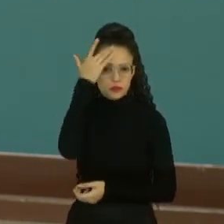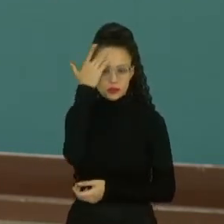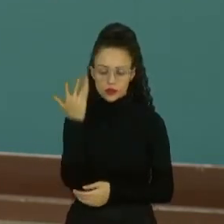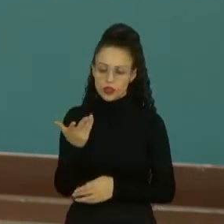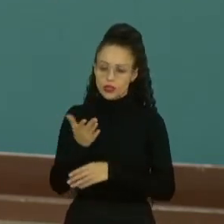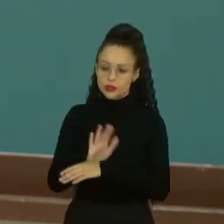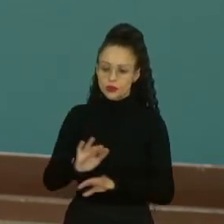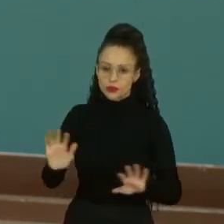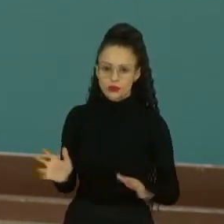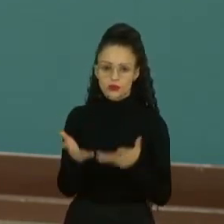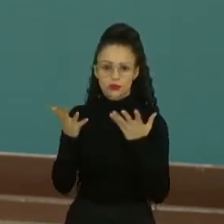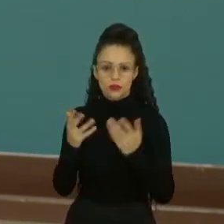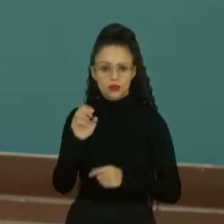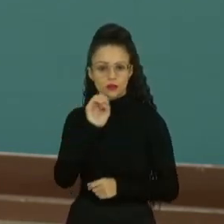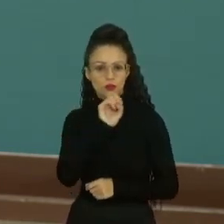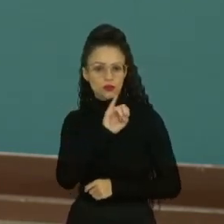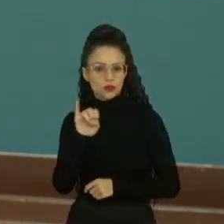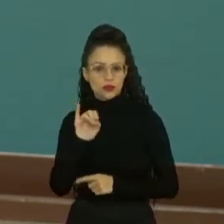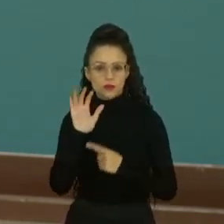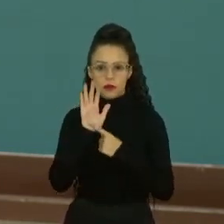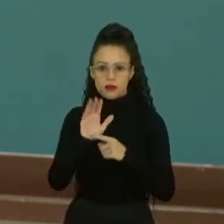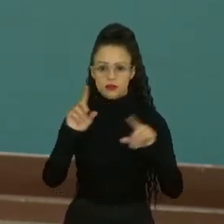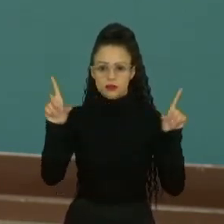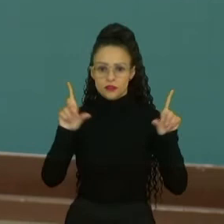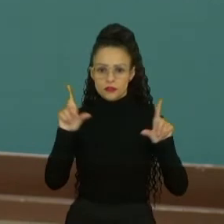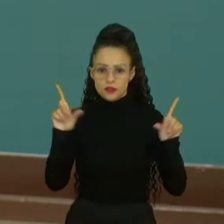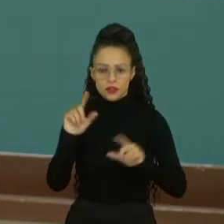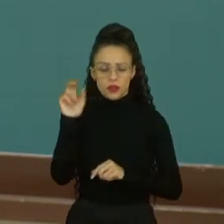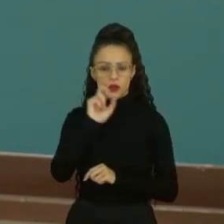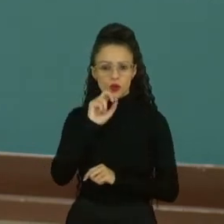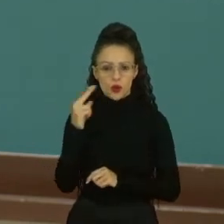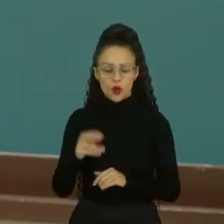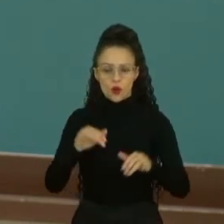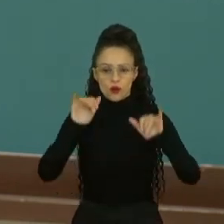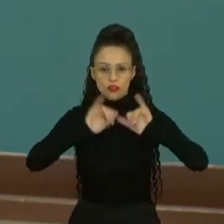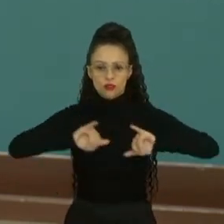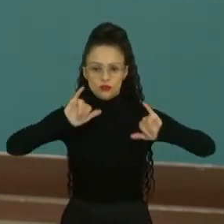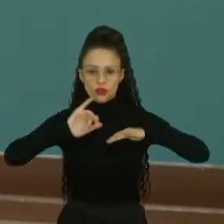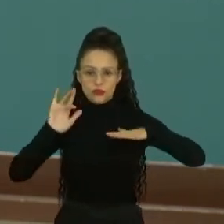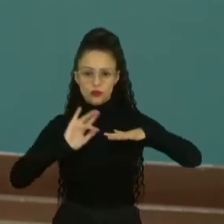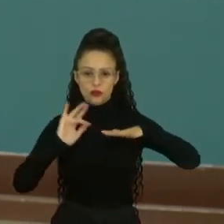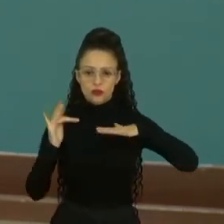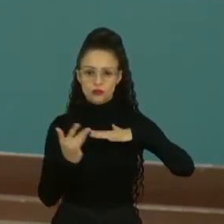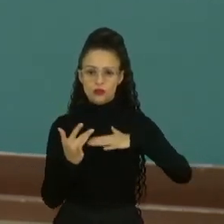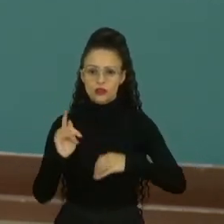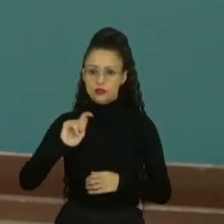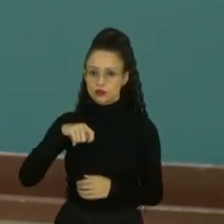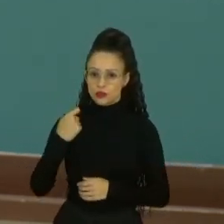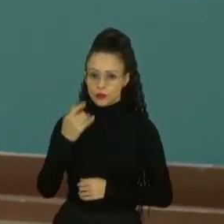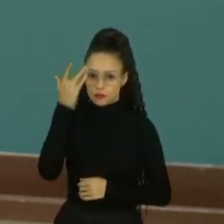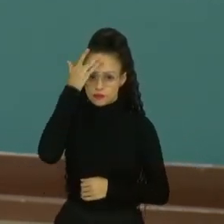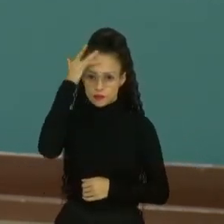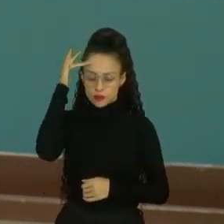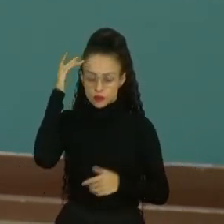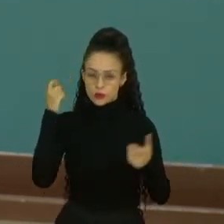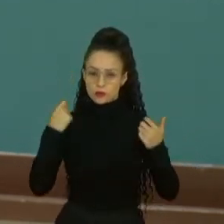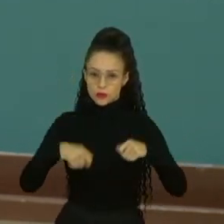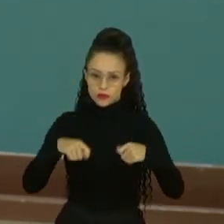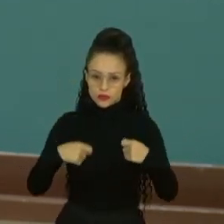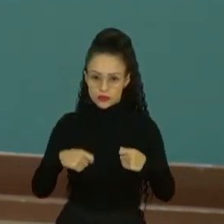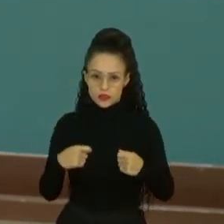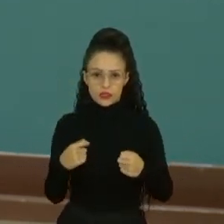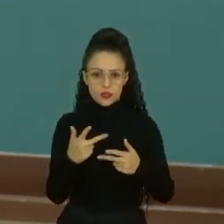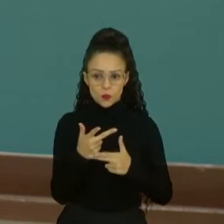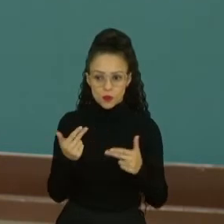ajudam quando aparece ali na TV ou uma divulgação na rede social sobre alguém que está precisando muito